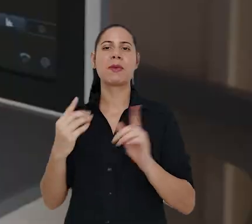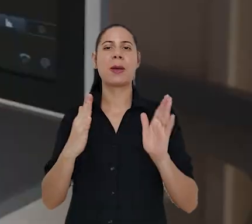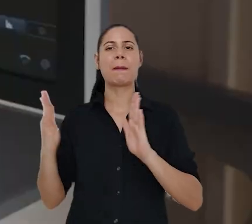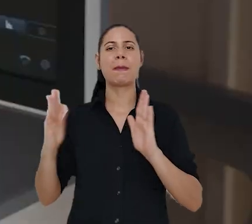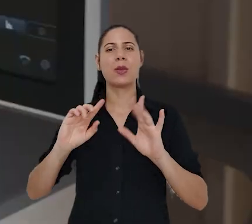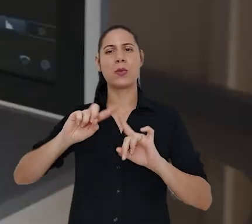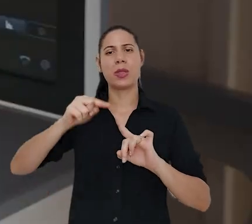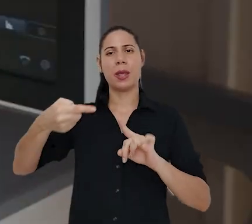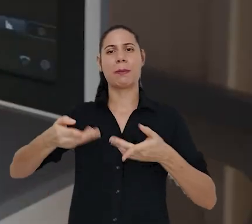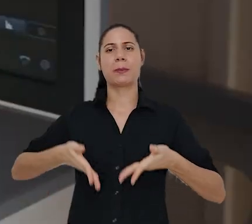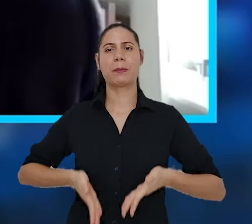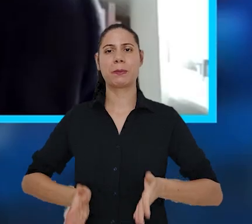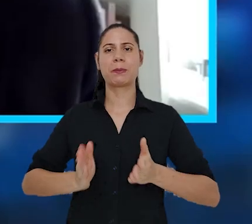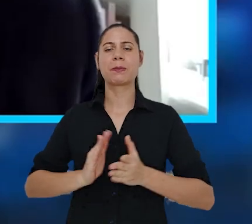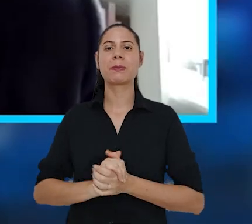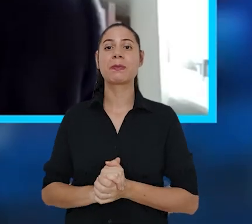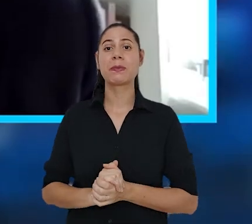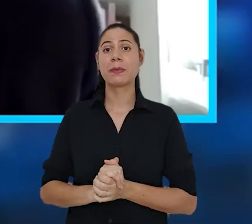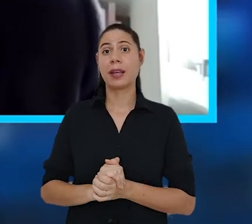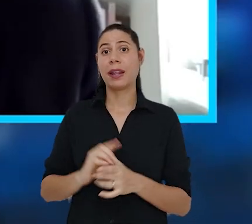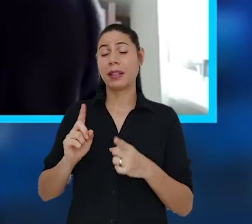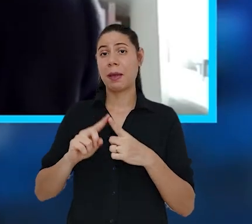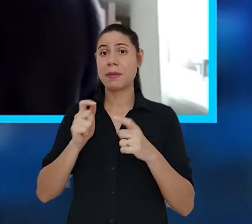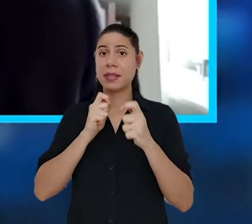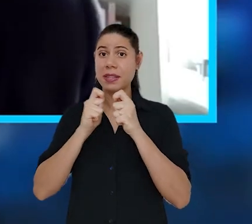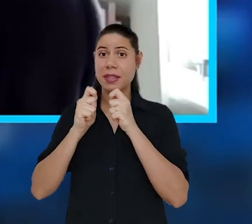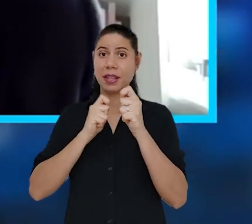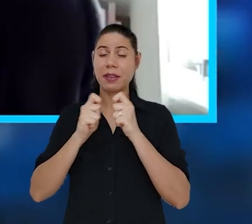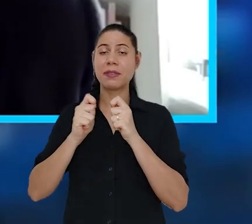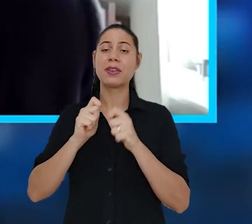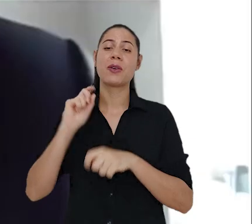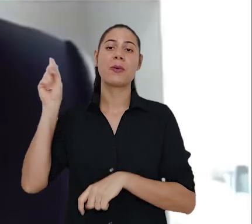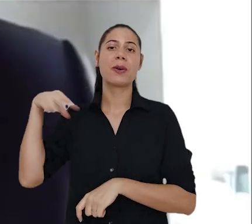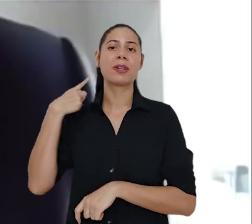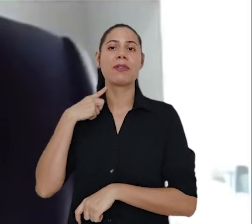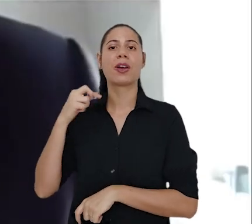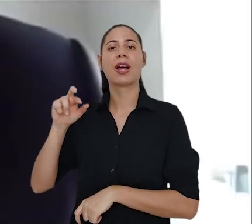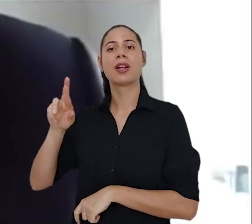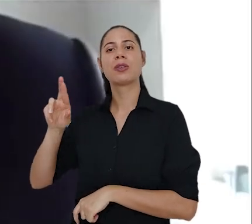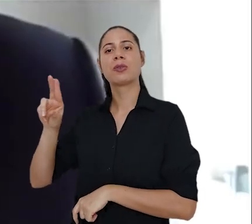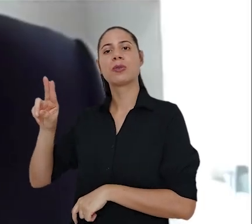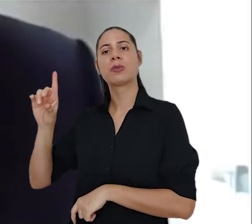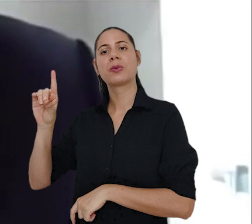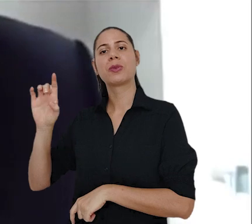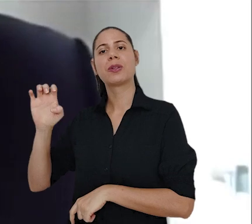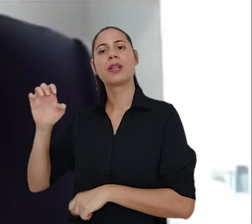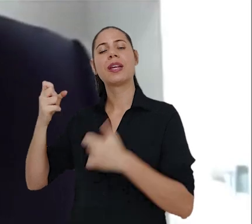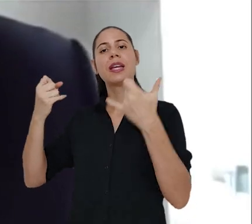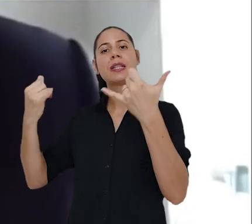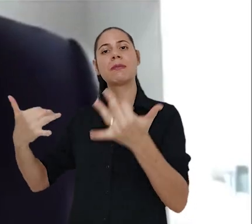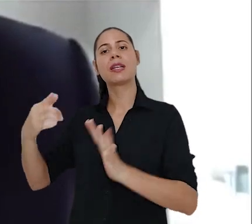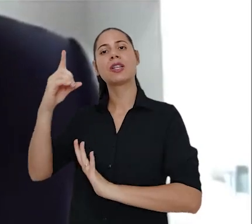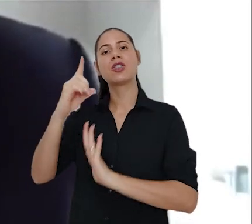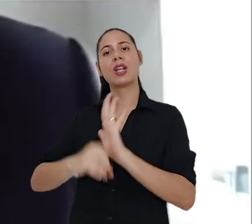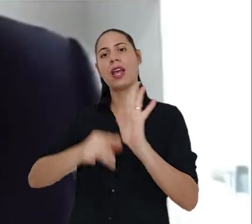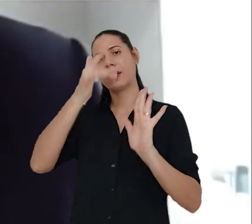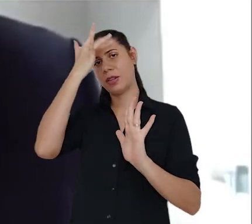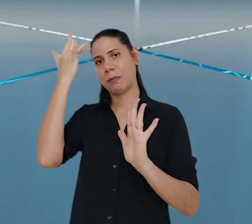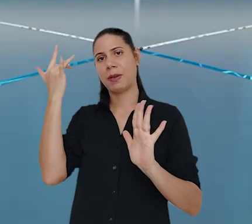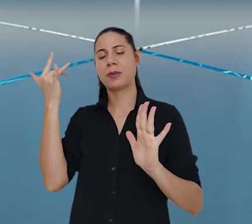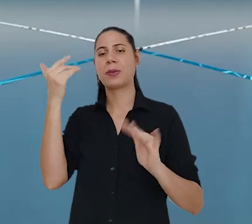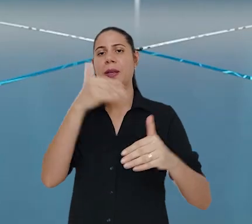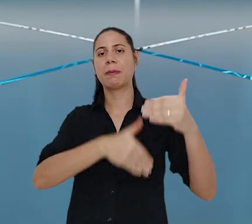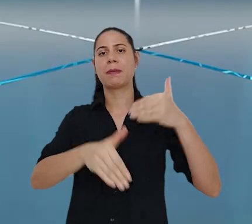período pós-parto. E no IT Entrevista, o advogado Rudi Cassel fala sobre os direitos de quem presta concurso